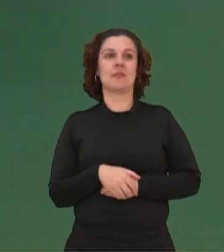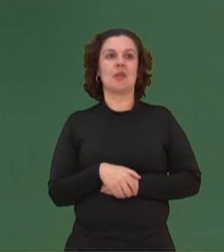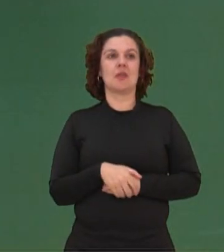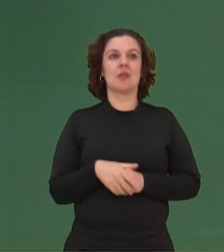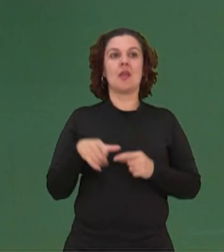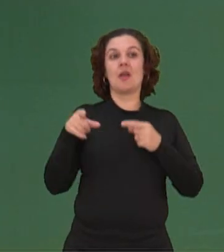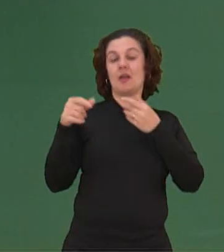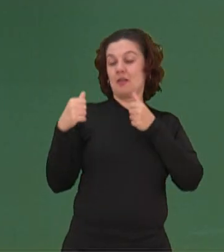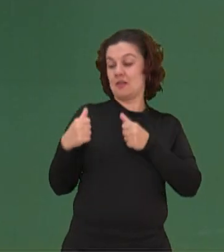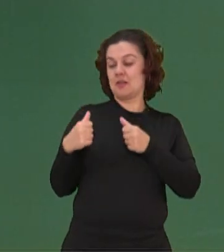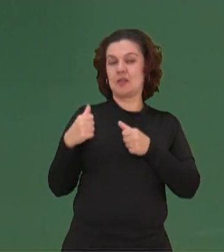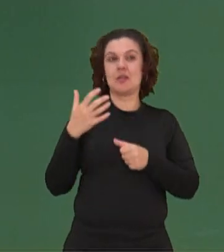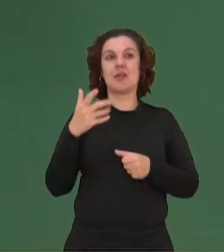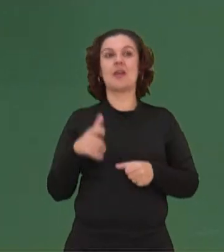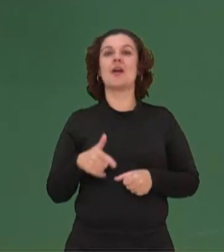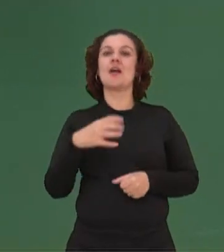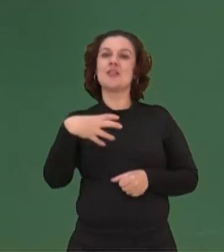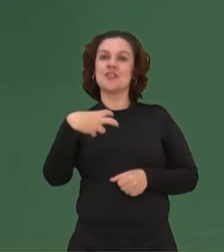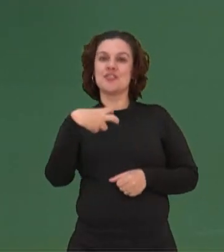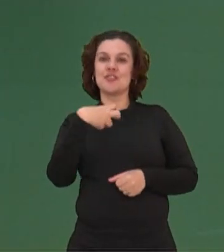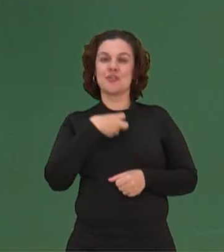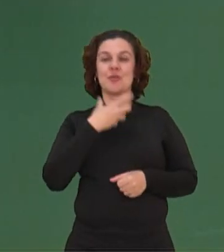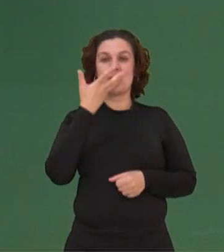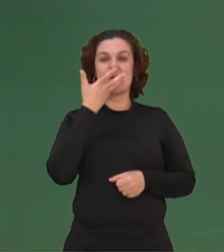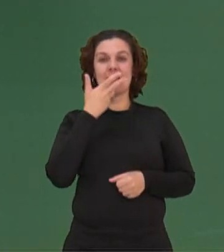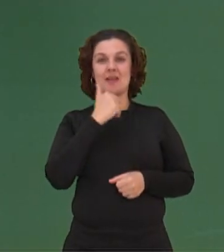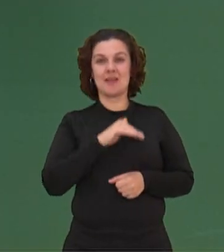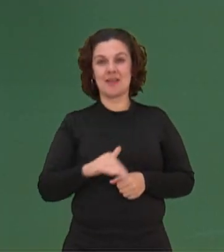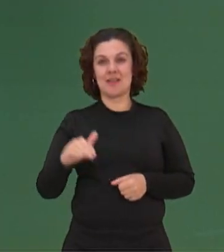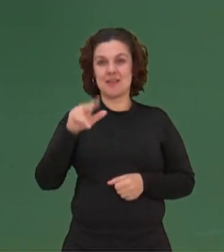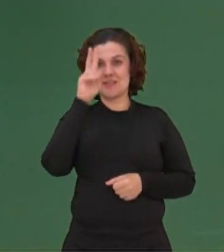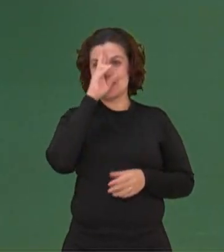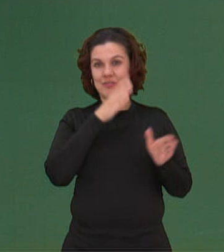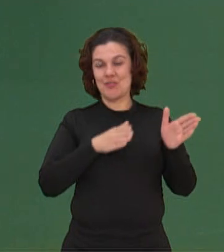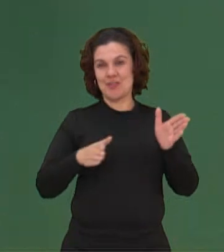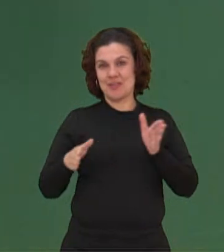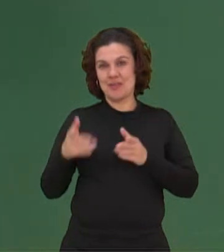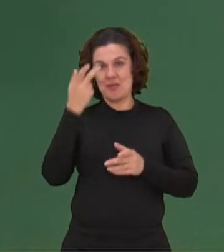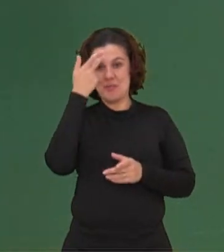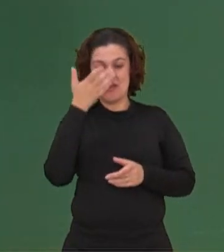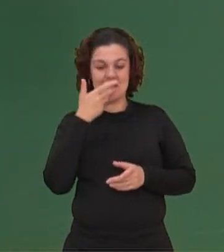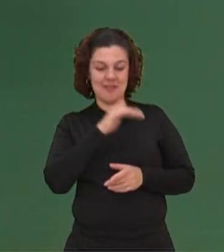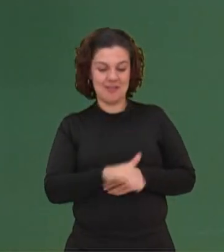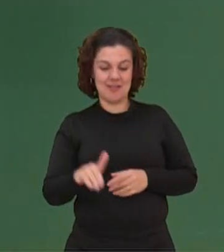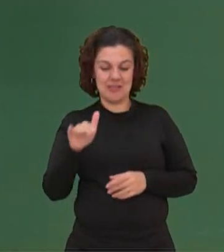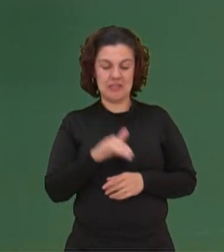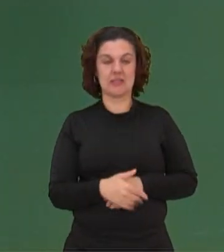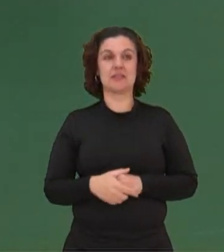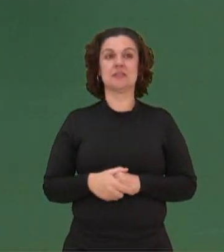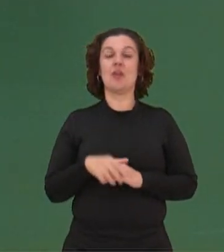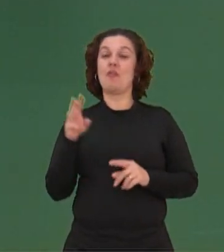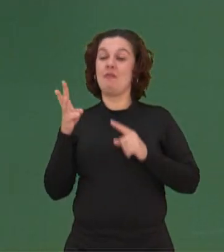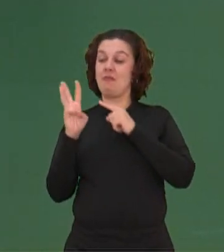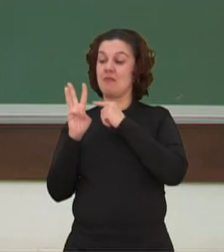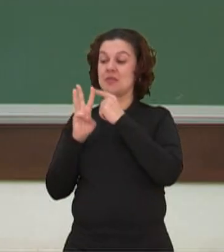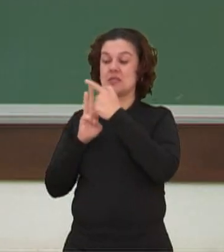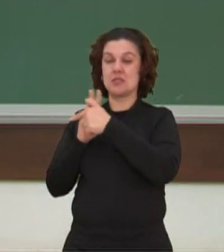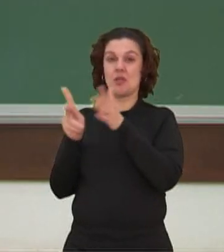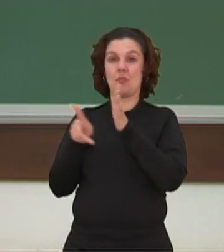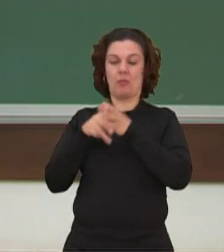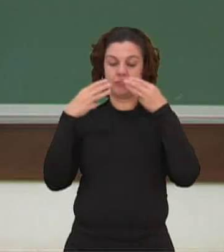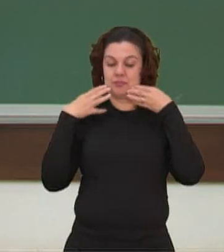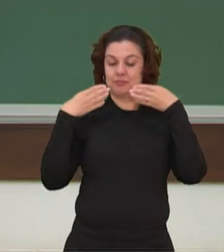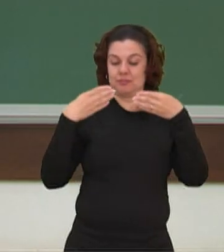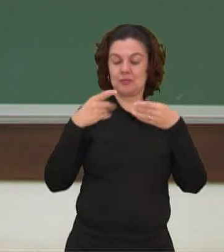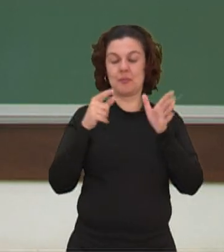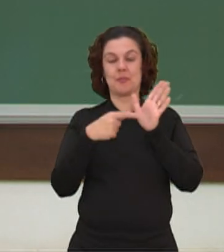Getúlio Vargas para crianças, histórias do Getúlio Vargas para as crianças. Todos esses são instrumentos de propaganda